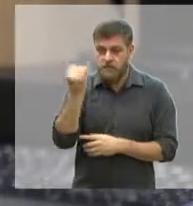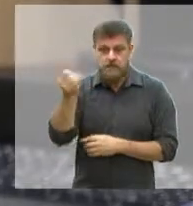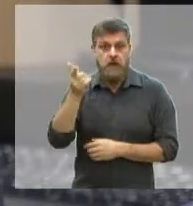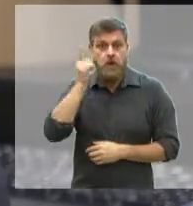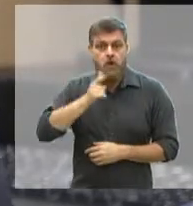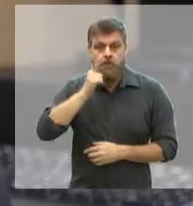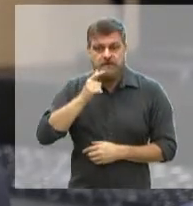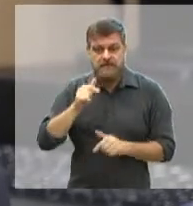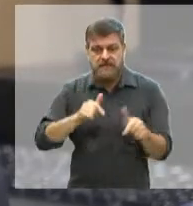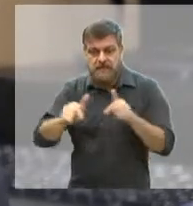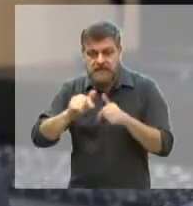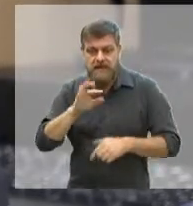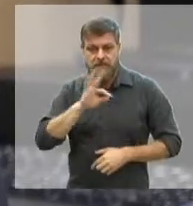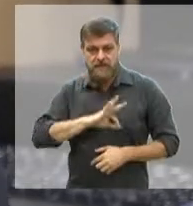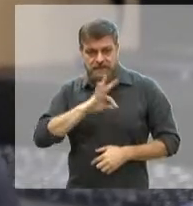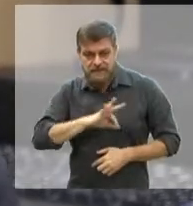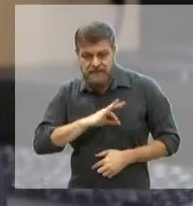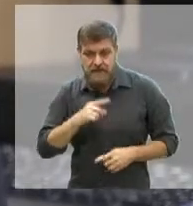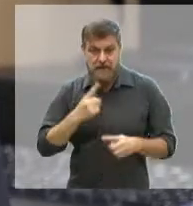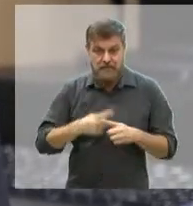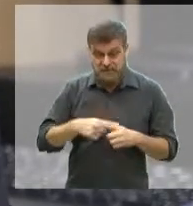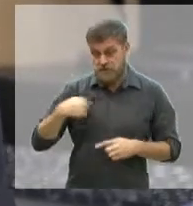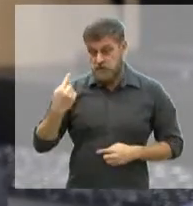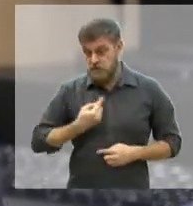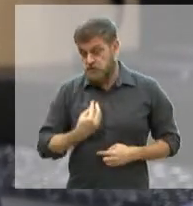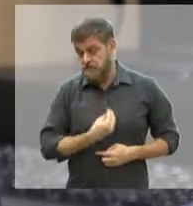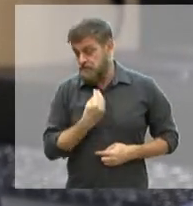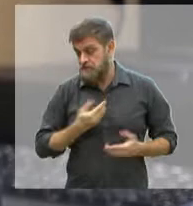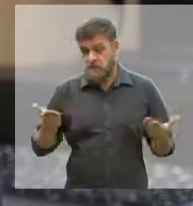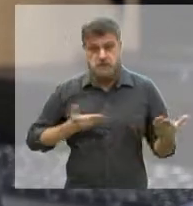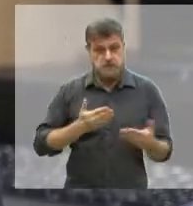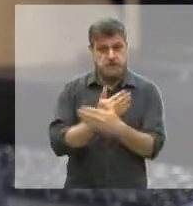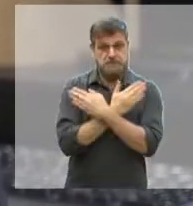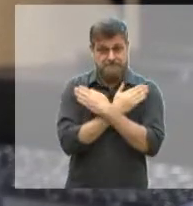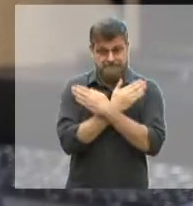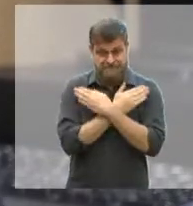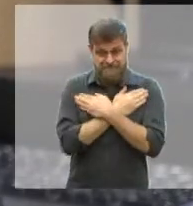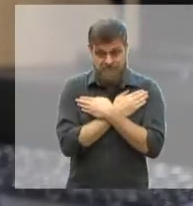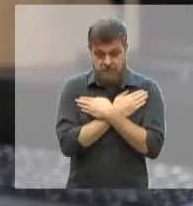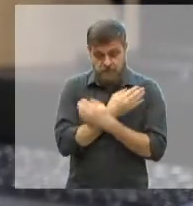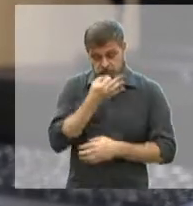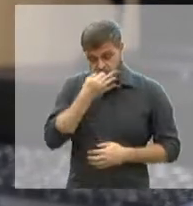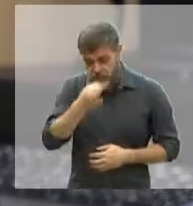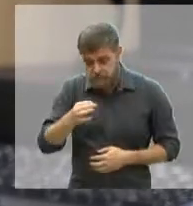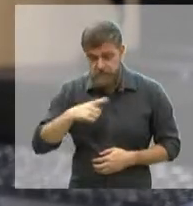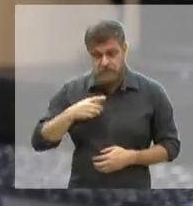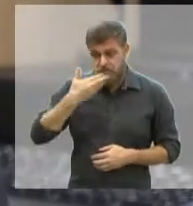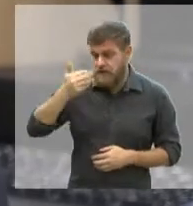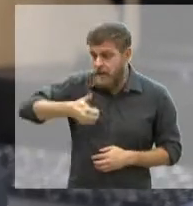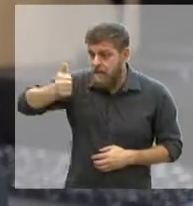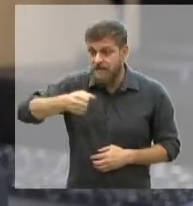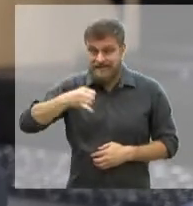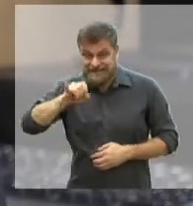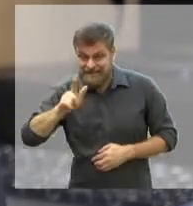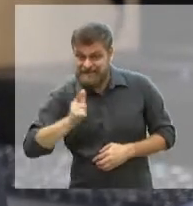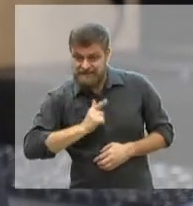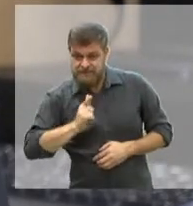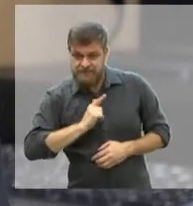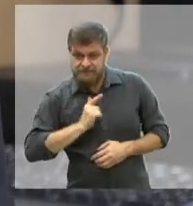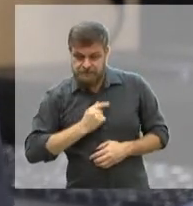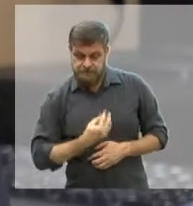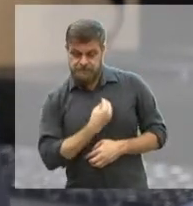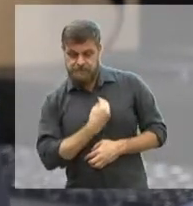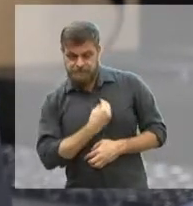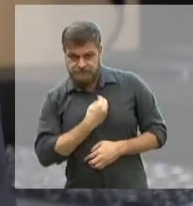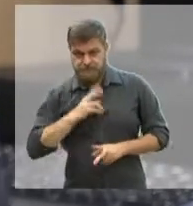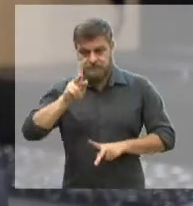renda, especialmente num contexto de desemprego alto feito a gente vive hoje, e que é uma política pública que, na nossa opinião, vai ser melhor gerida se ela for feita com